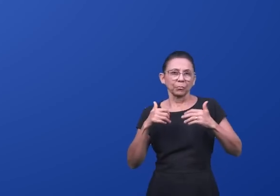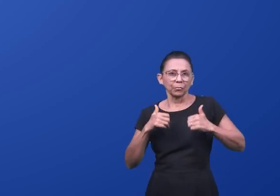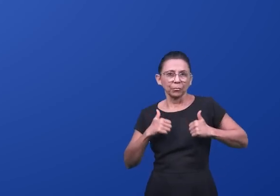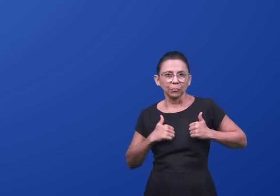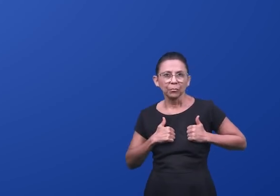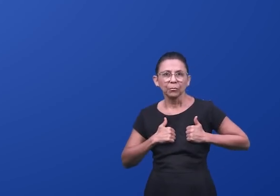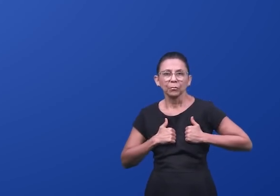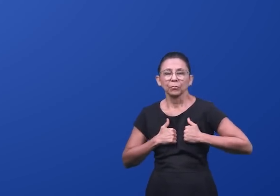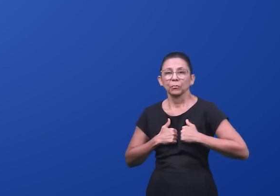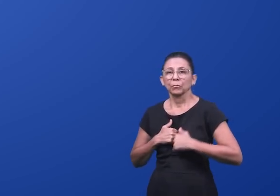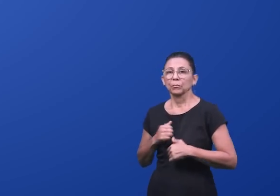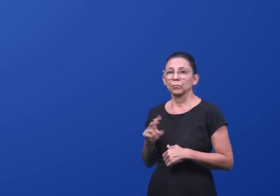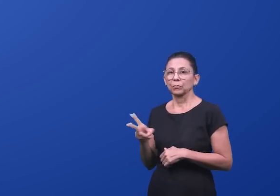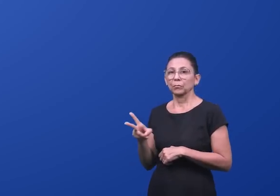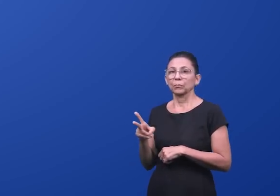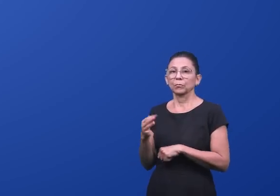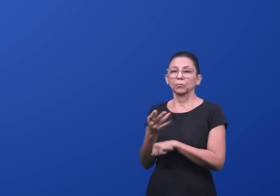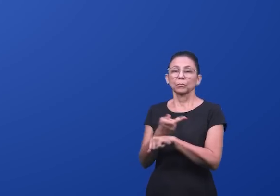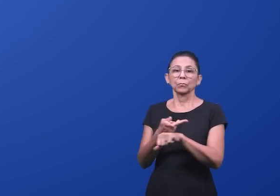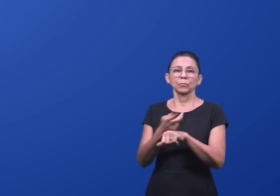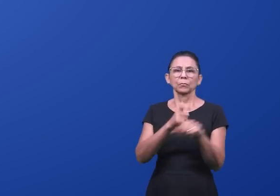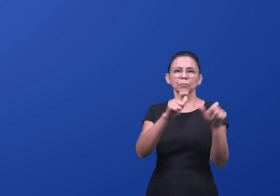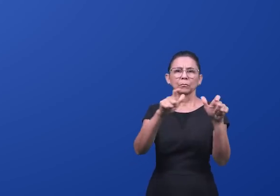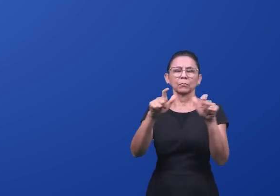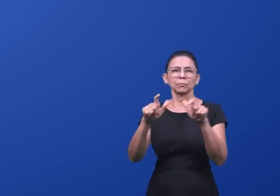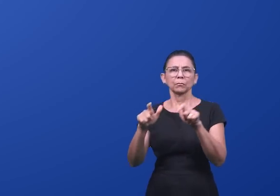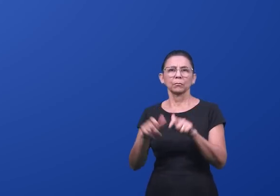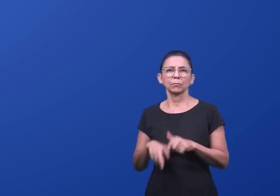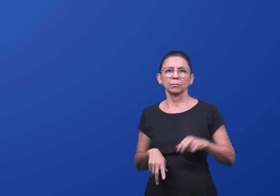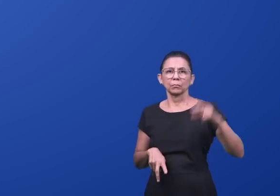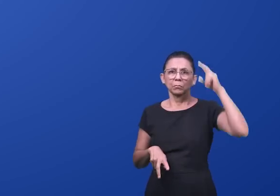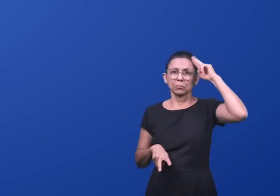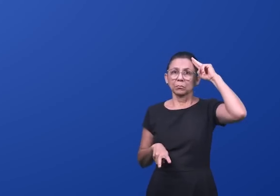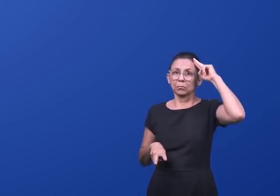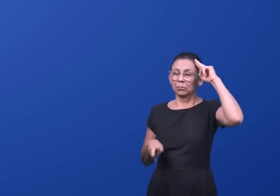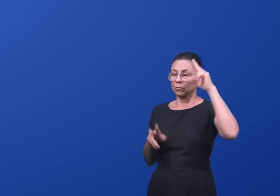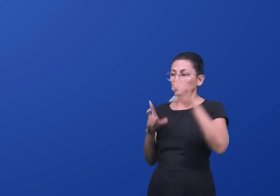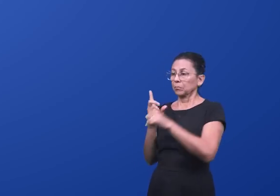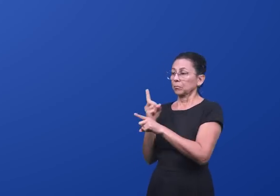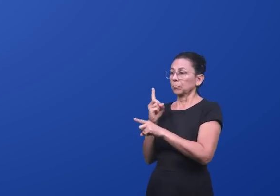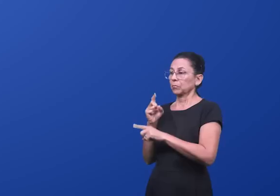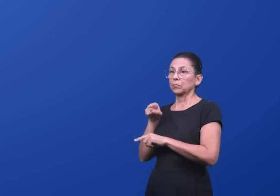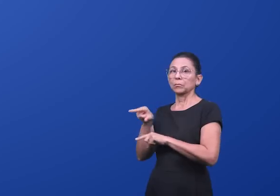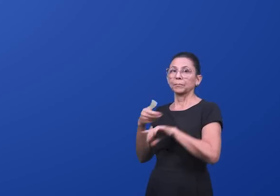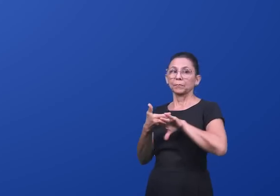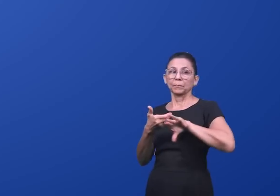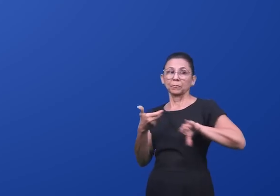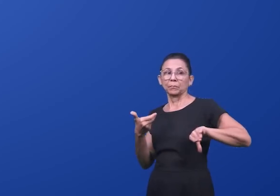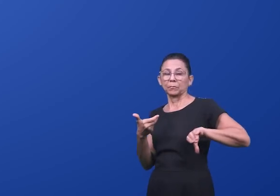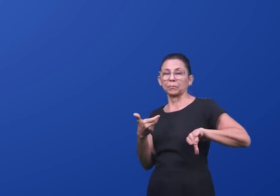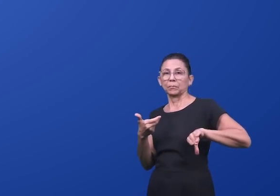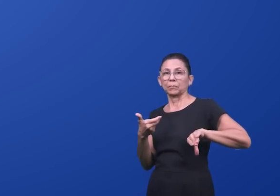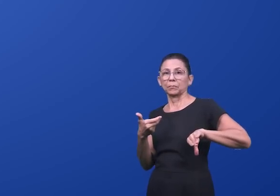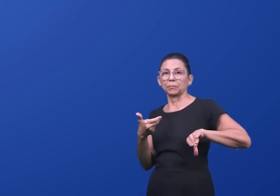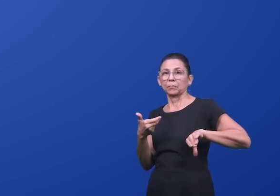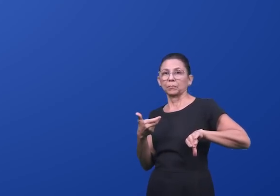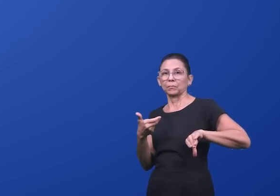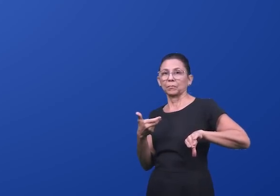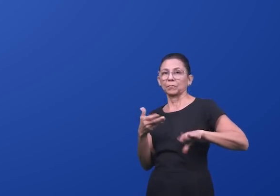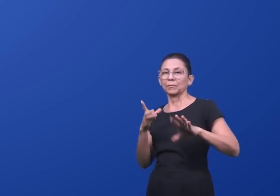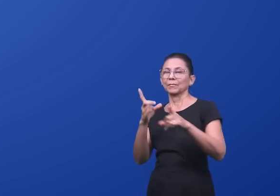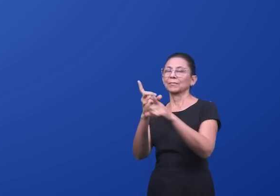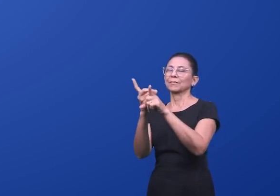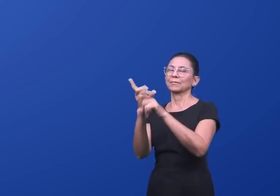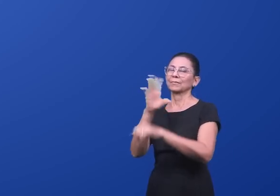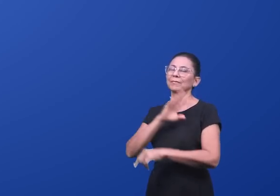Os guardas a acharam, mas quando ela se aparta dos guardas, ela encontra o amado de